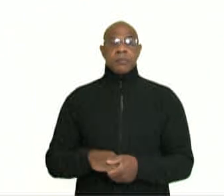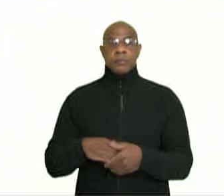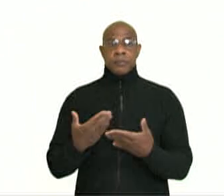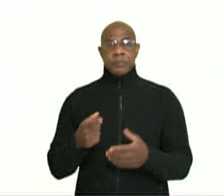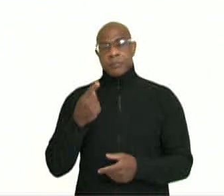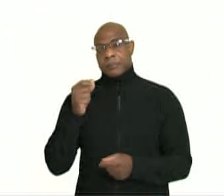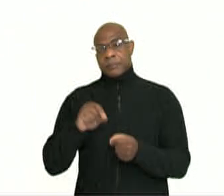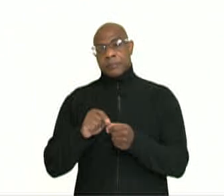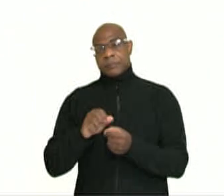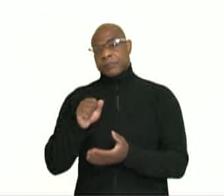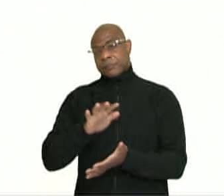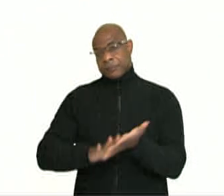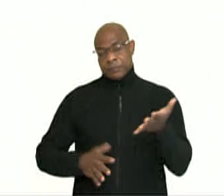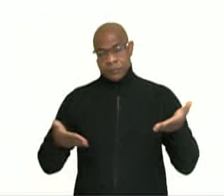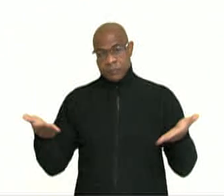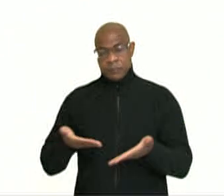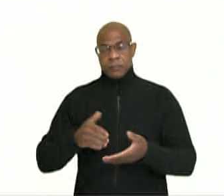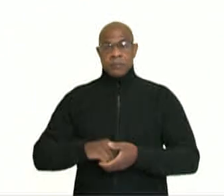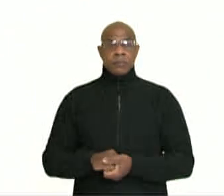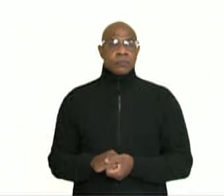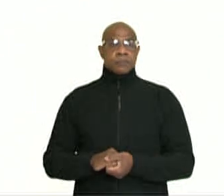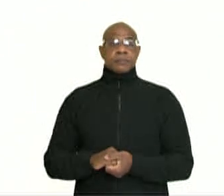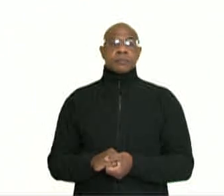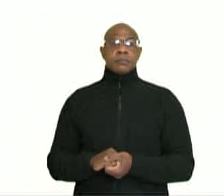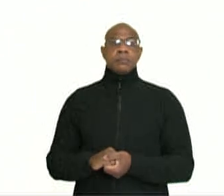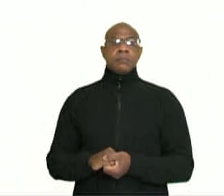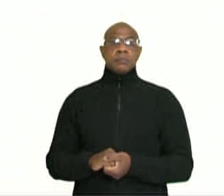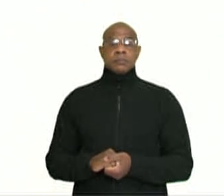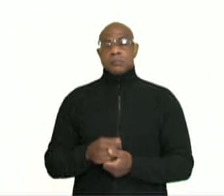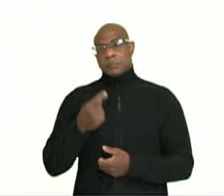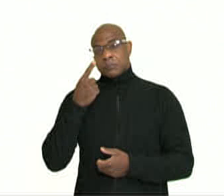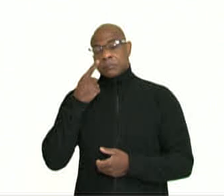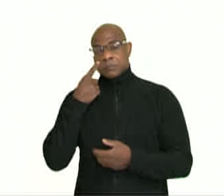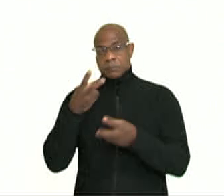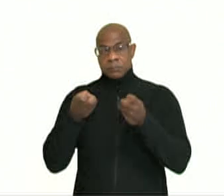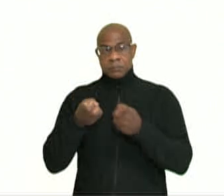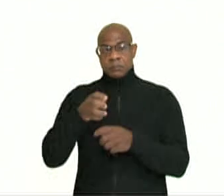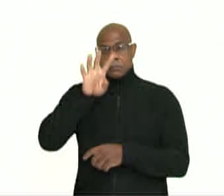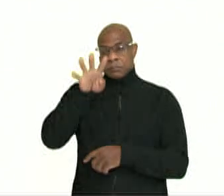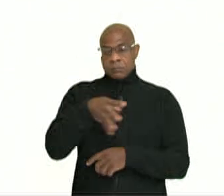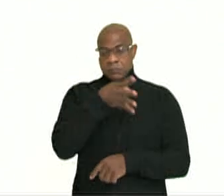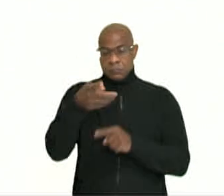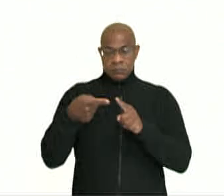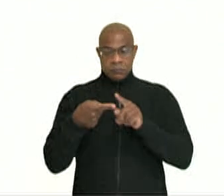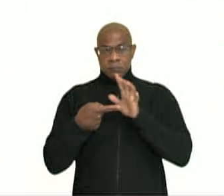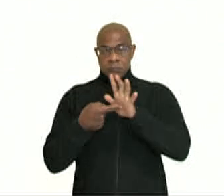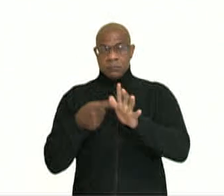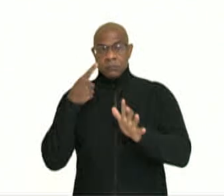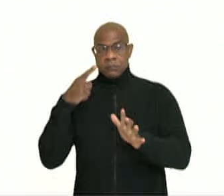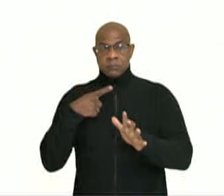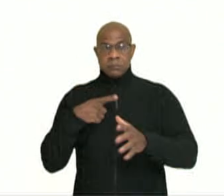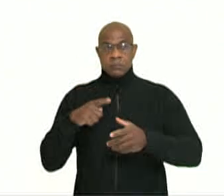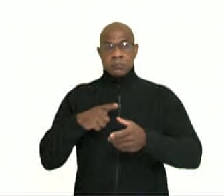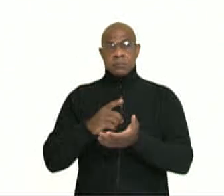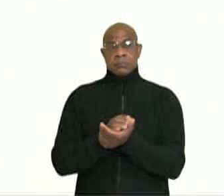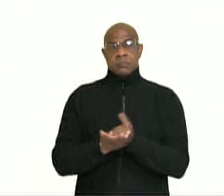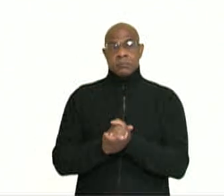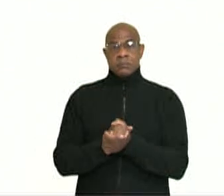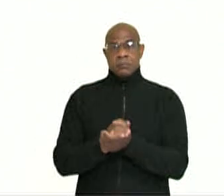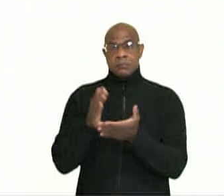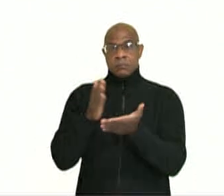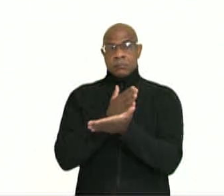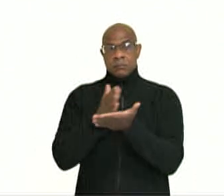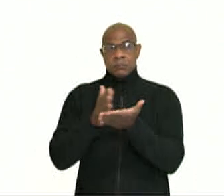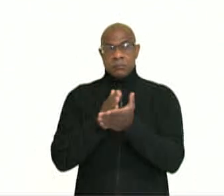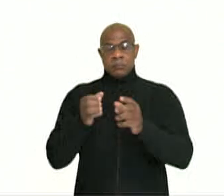Vamos fazer uma atividade sobre isso agora? Olha só. Analise a tabela a seguir, que apresenta as configurações eletrônicas de 5